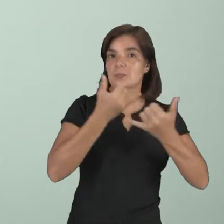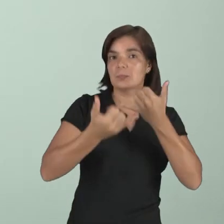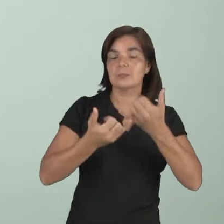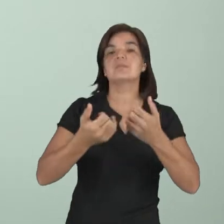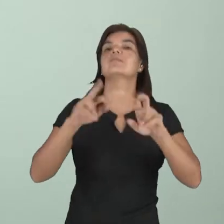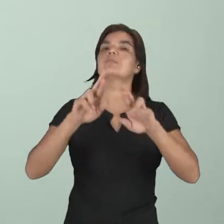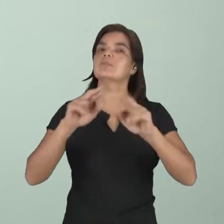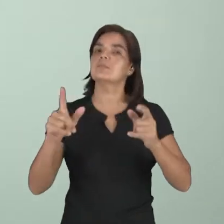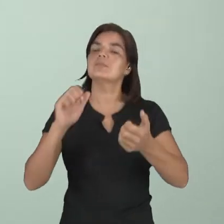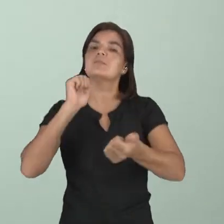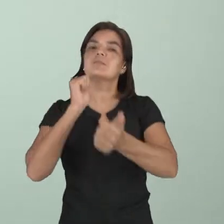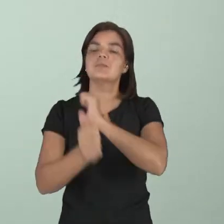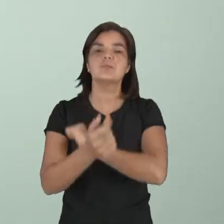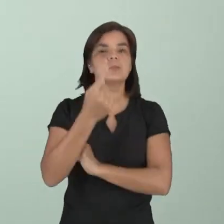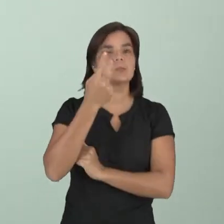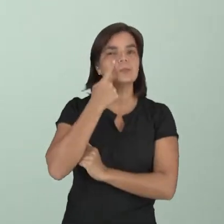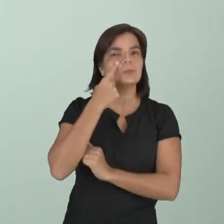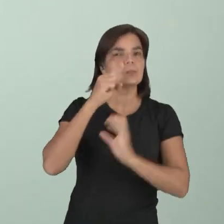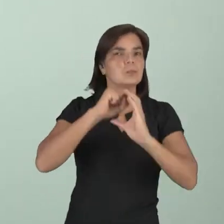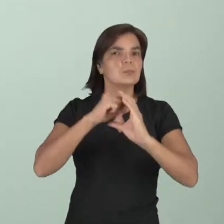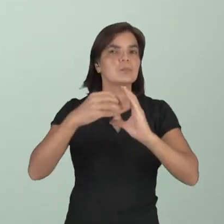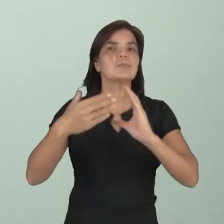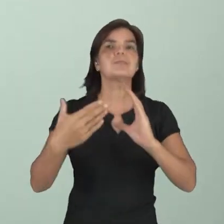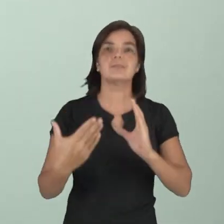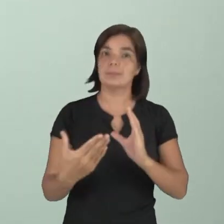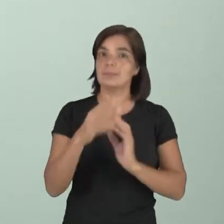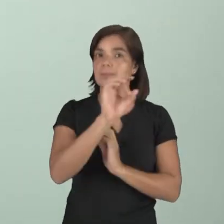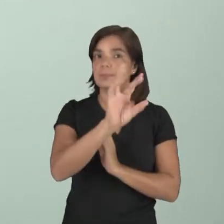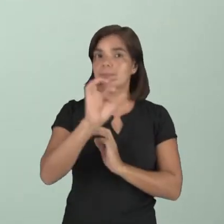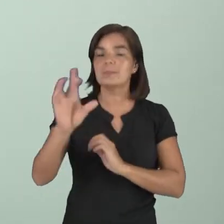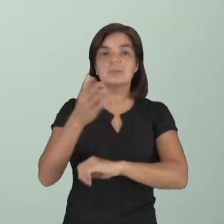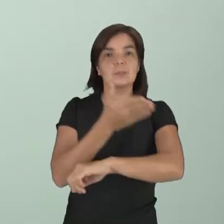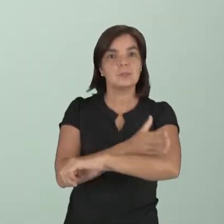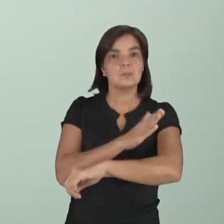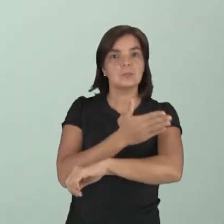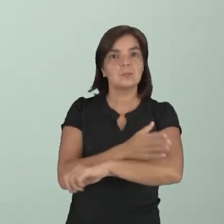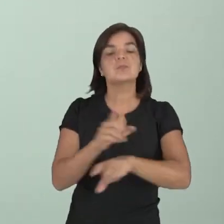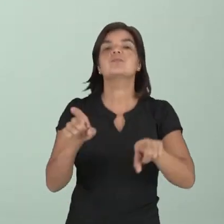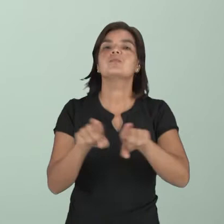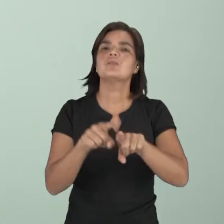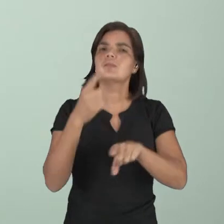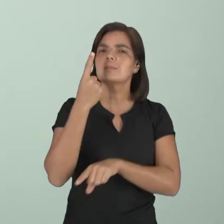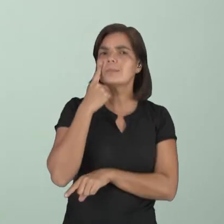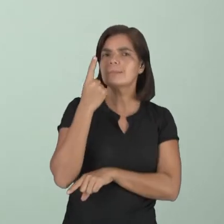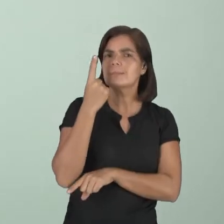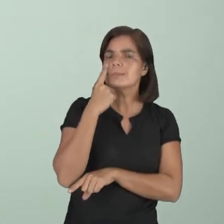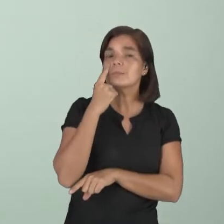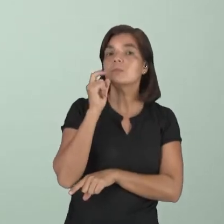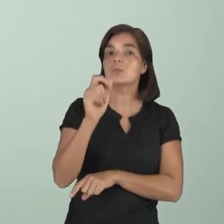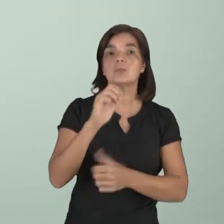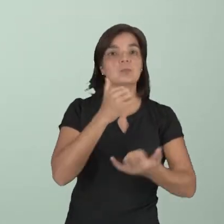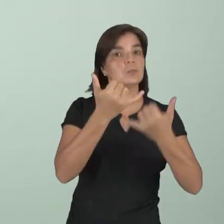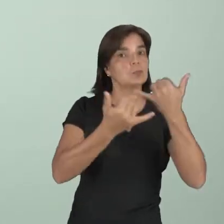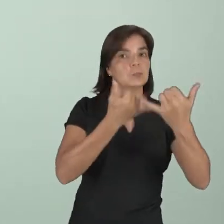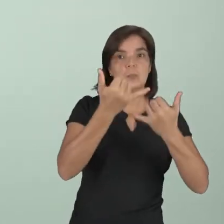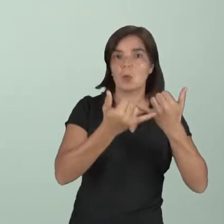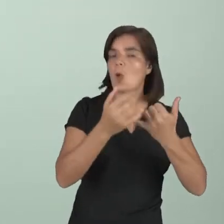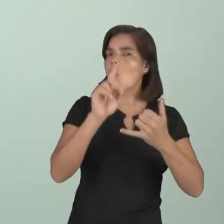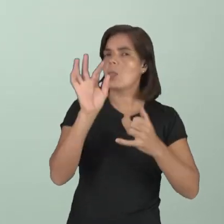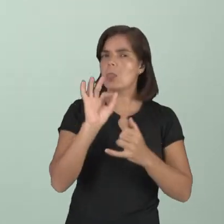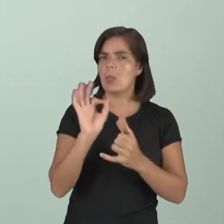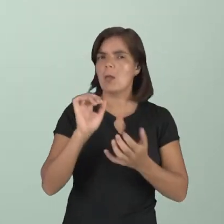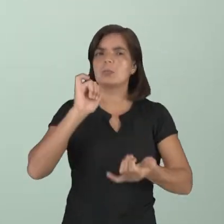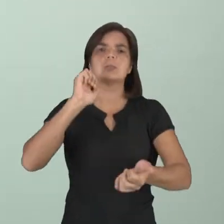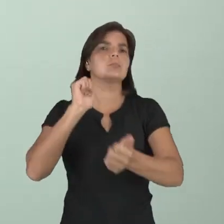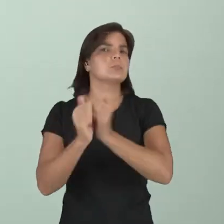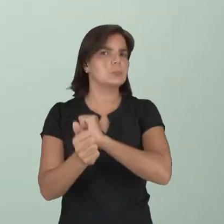jogos. Vamos observar algumas características de cada prática, né? E também verificaremos que o jogo não é esporte.